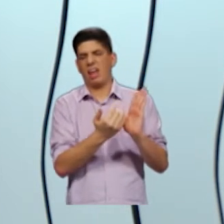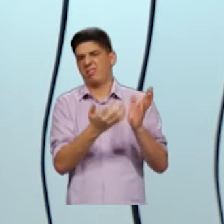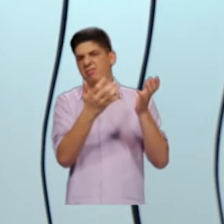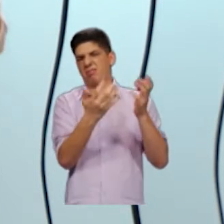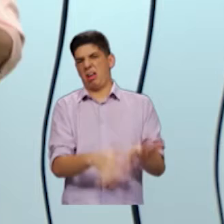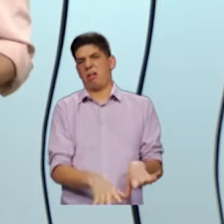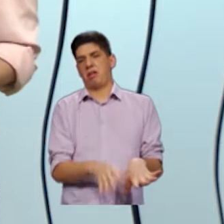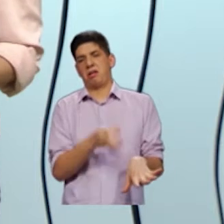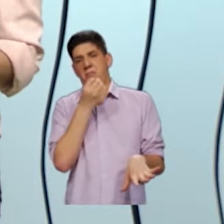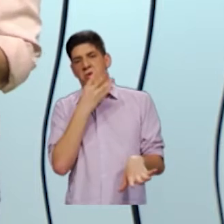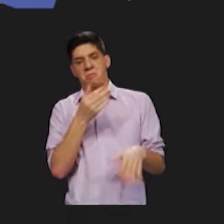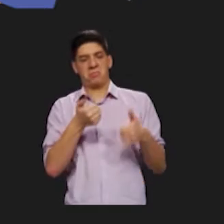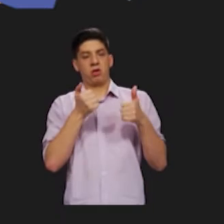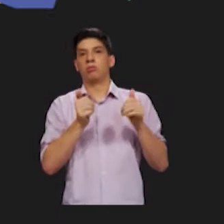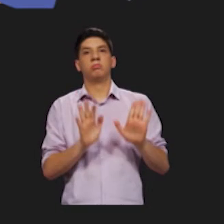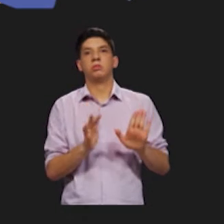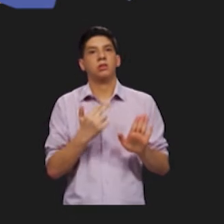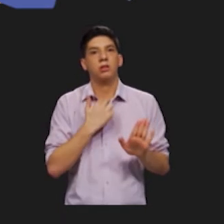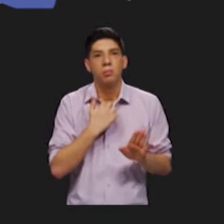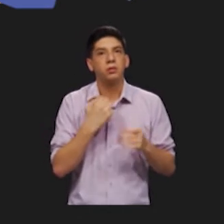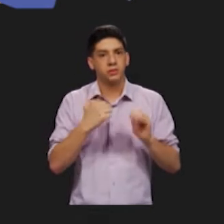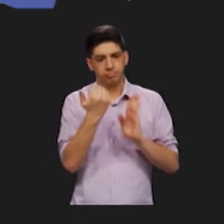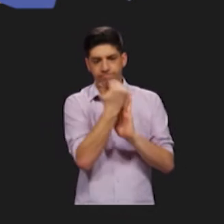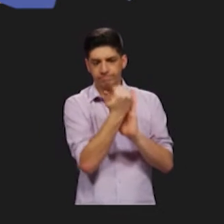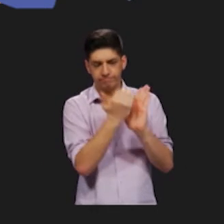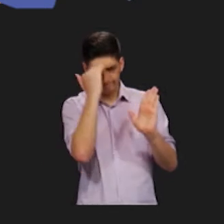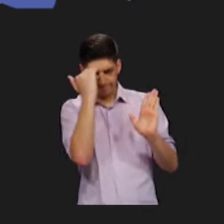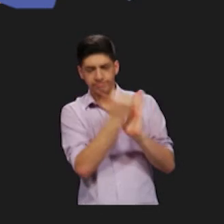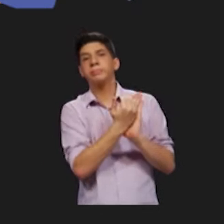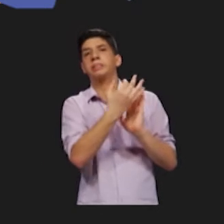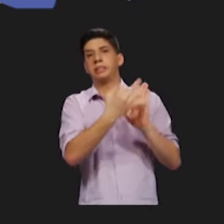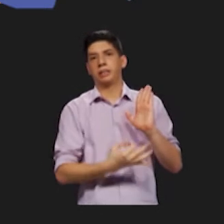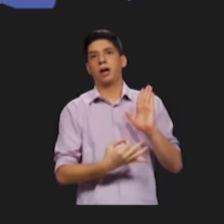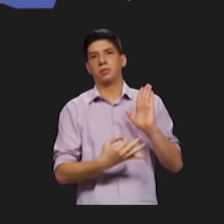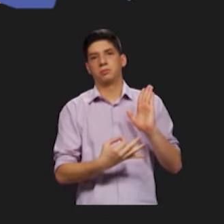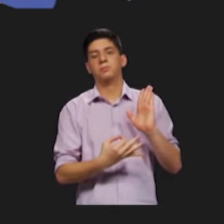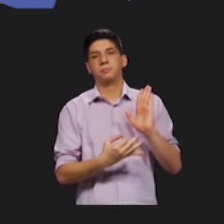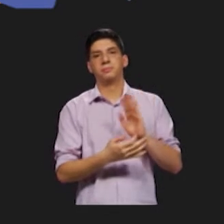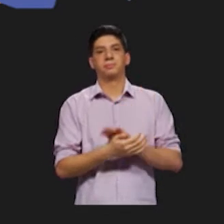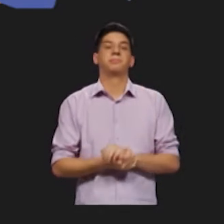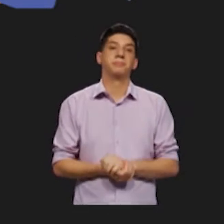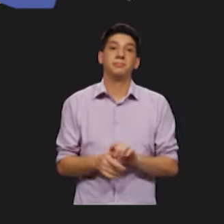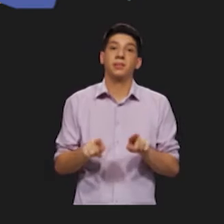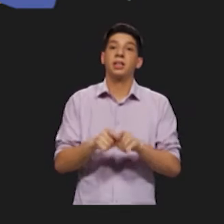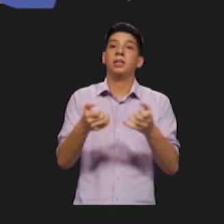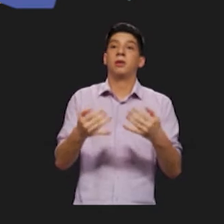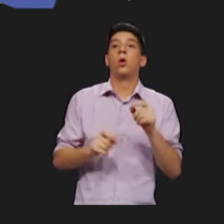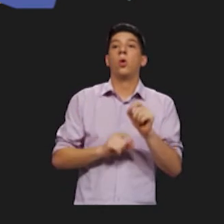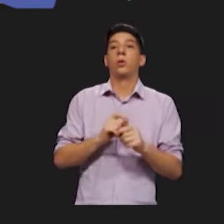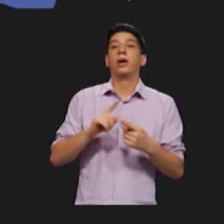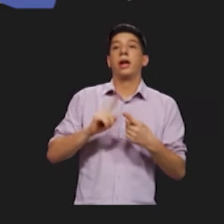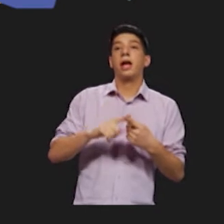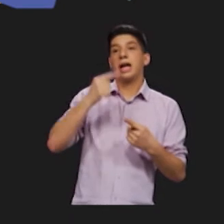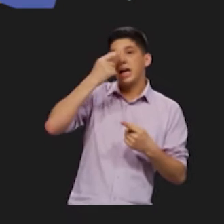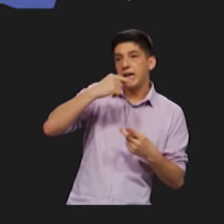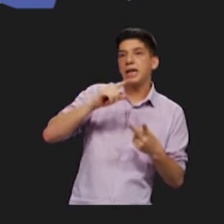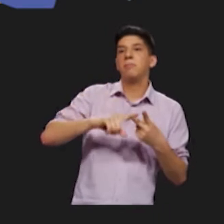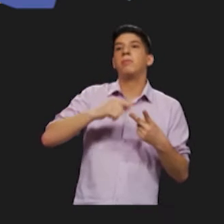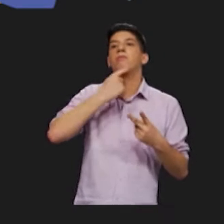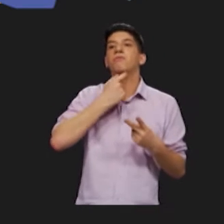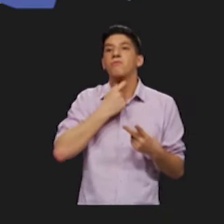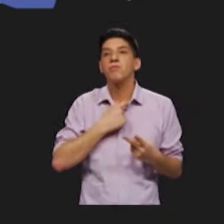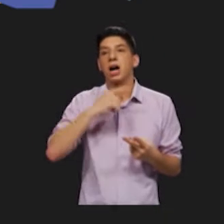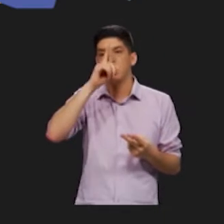que continuar o tratamento. Nós vamos falar de algumas doenças agudas, que é a gripe, faringite, pneumonia, bronquite